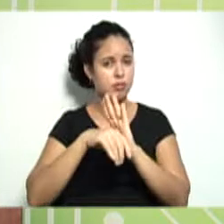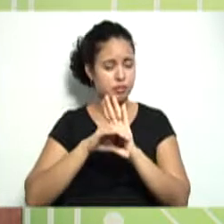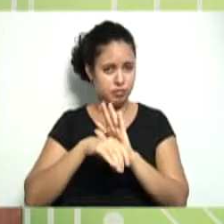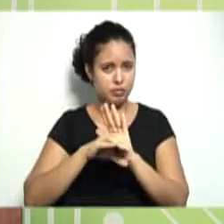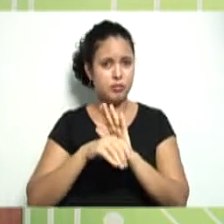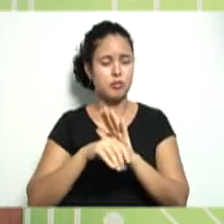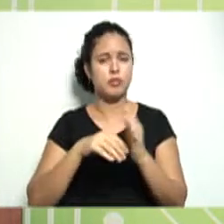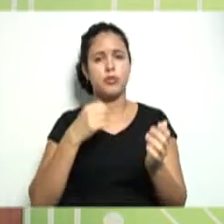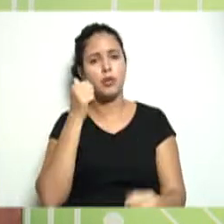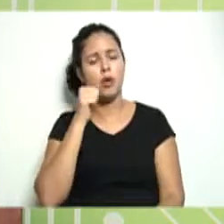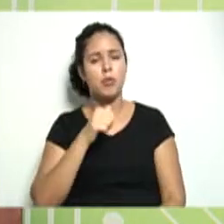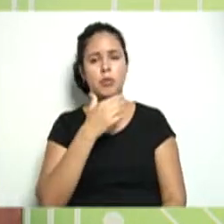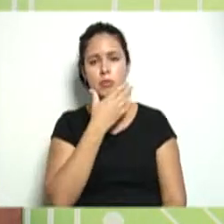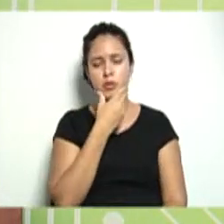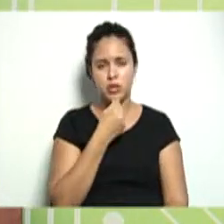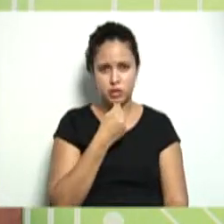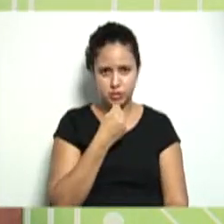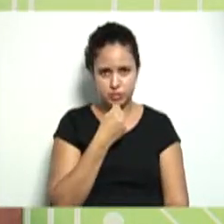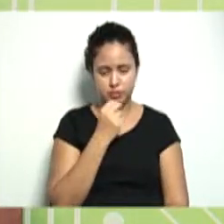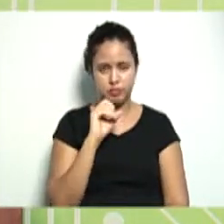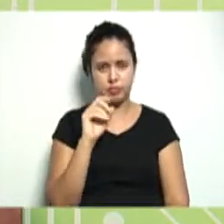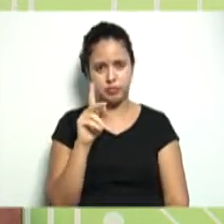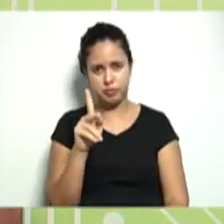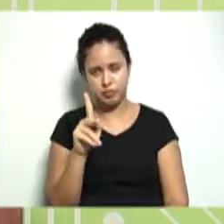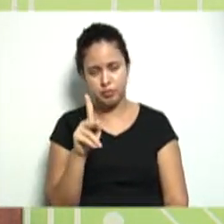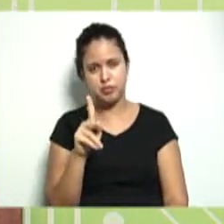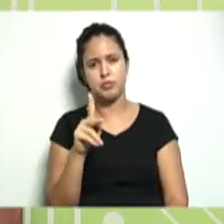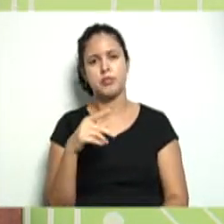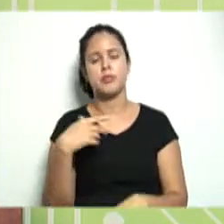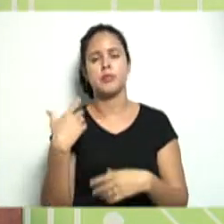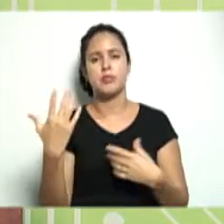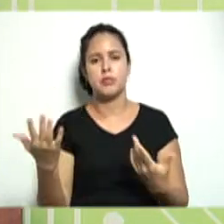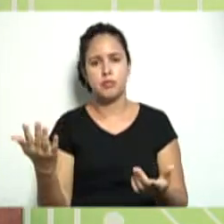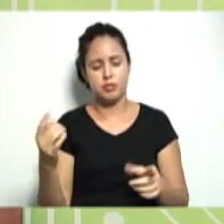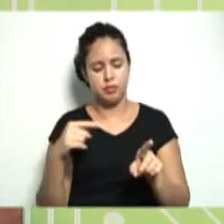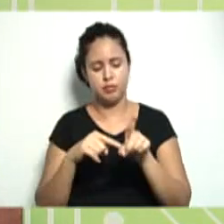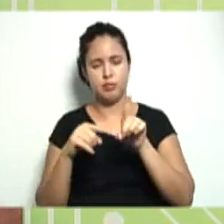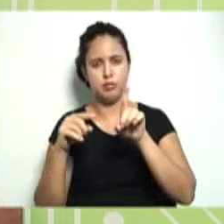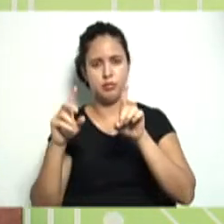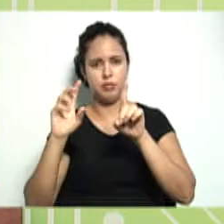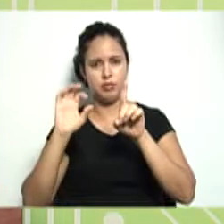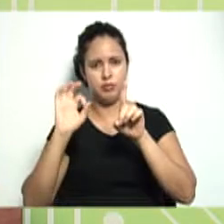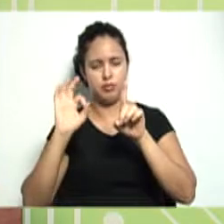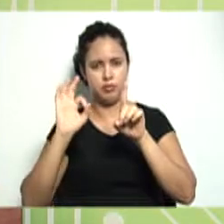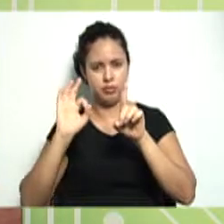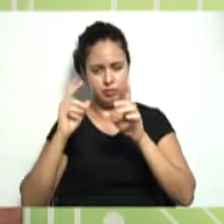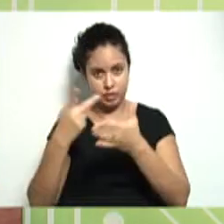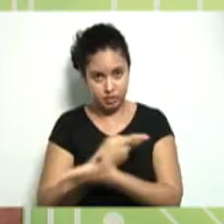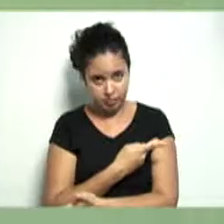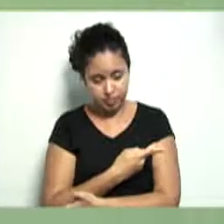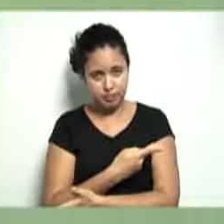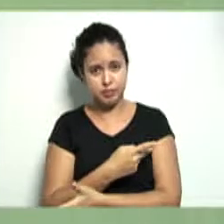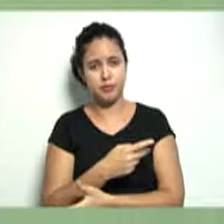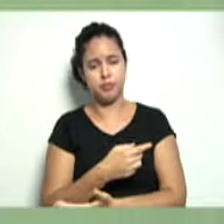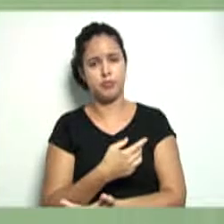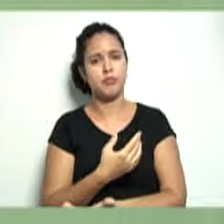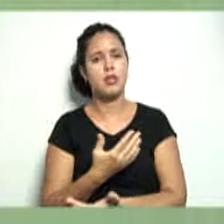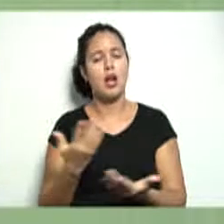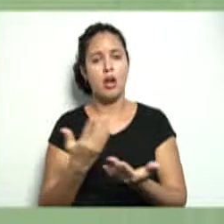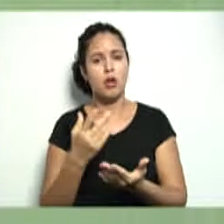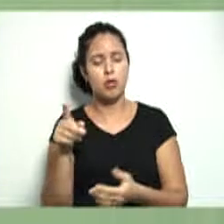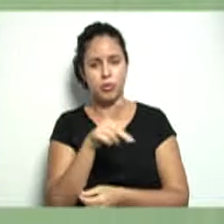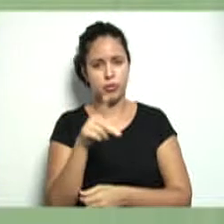falando de questão de gênero. Então, não teria como ser essa alternativa. Quer ver, professor? Olha aí, tenho certeza, todo